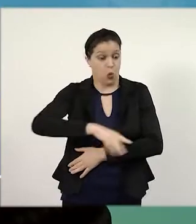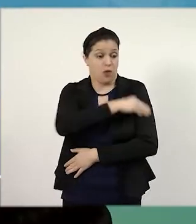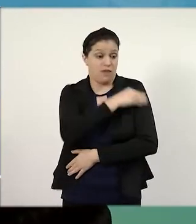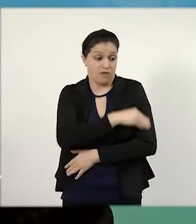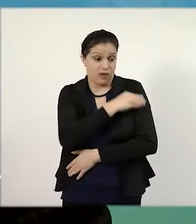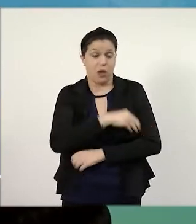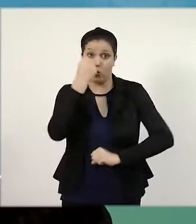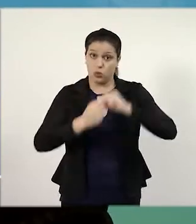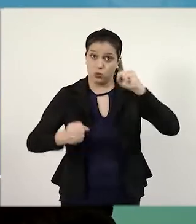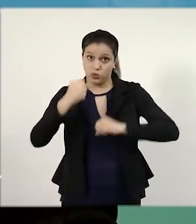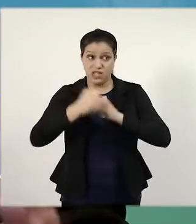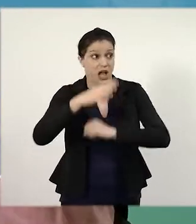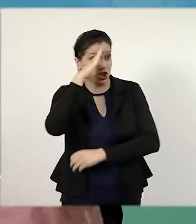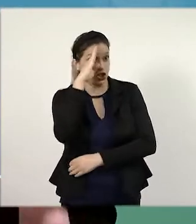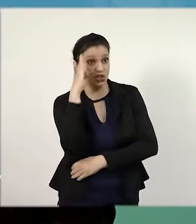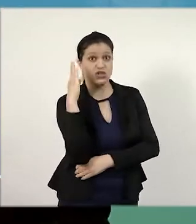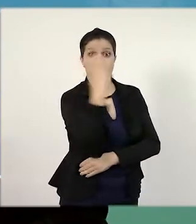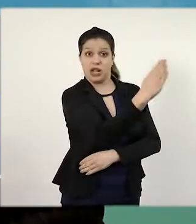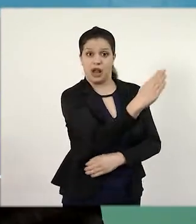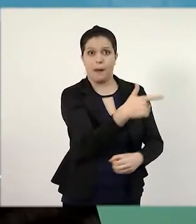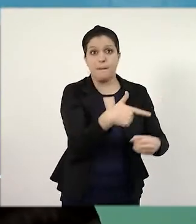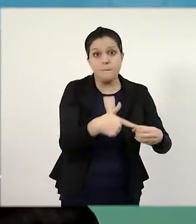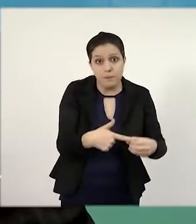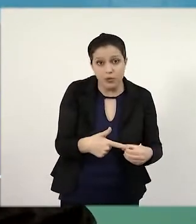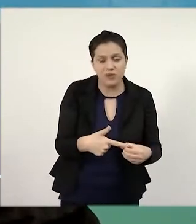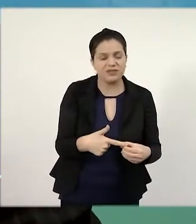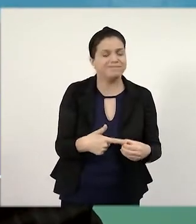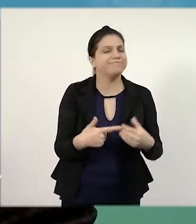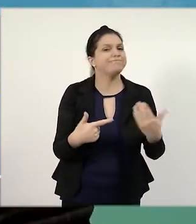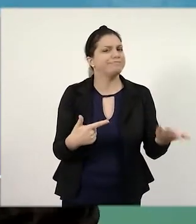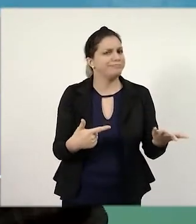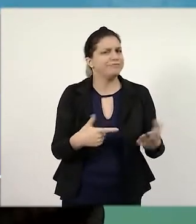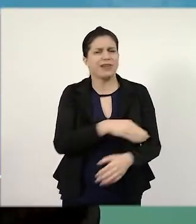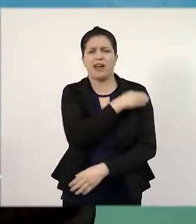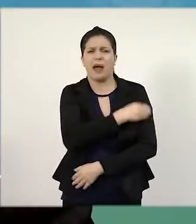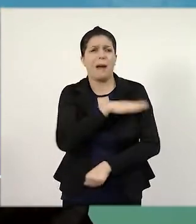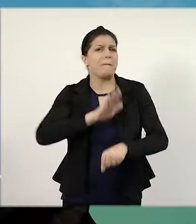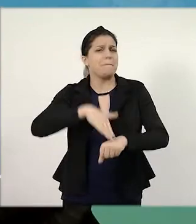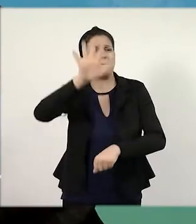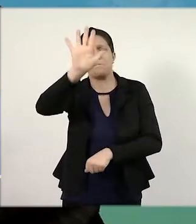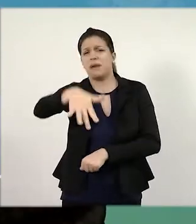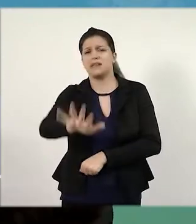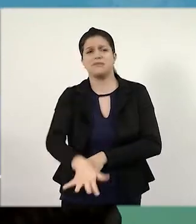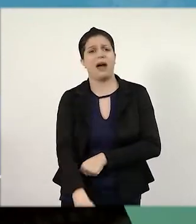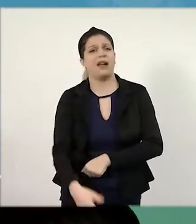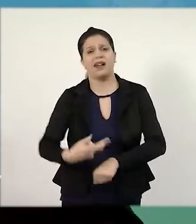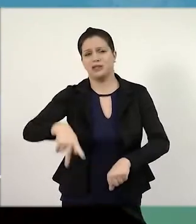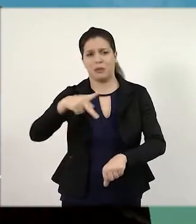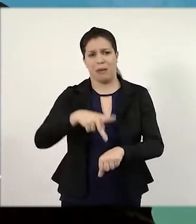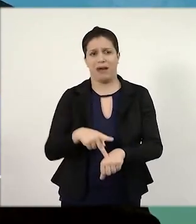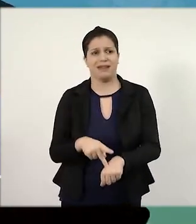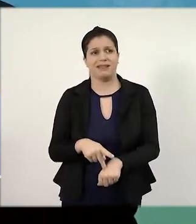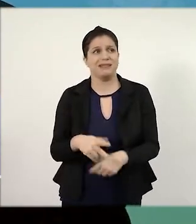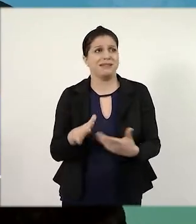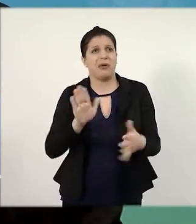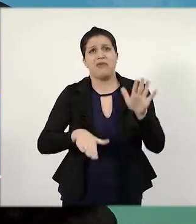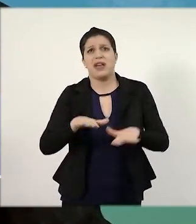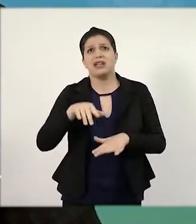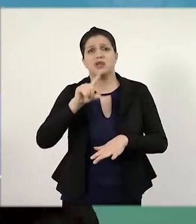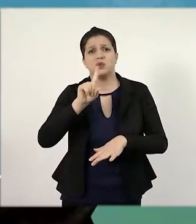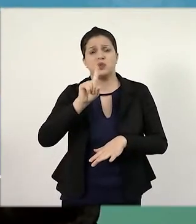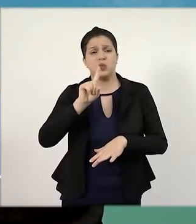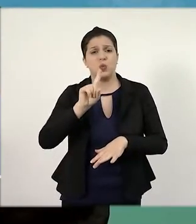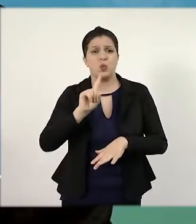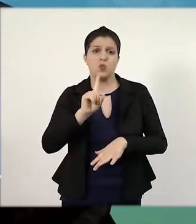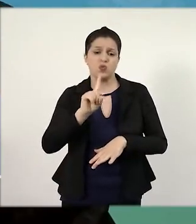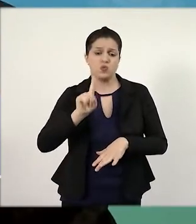fosse produzido no Mato Grosso do Sul, saísse das usinas direto para o posto e aí ao consumidor, nós teríamos um etanol mais barato do país, talvez não chegaria